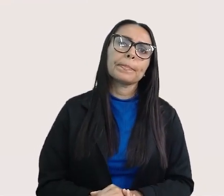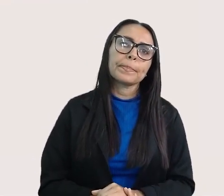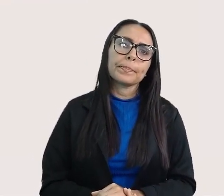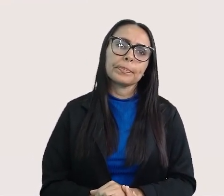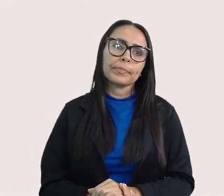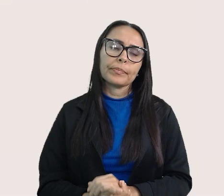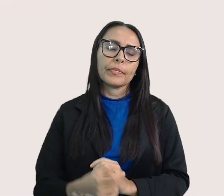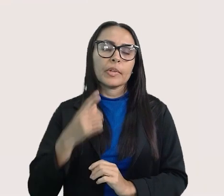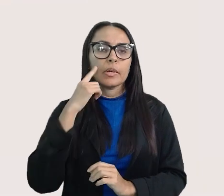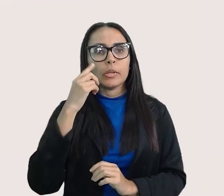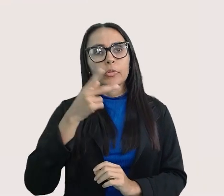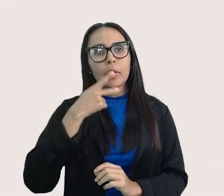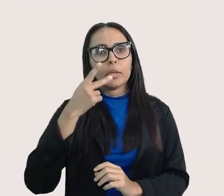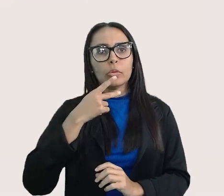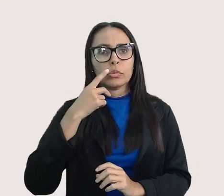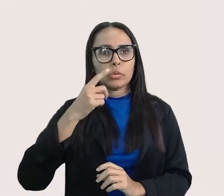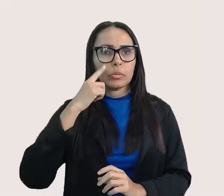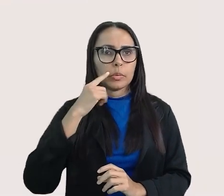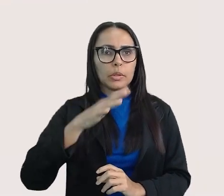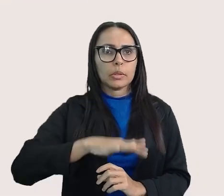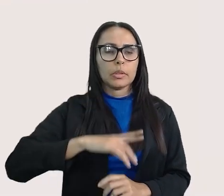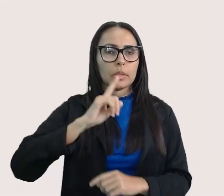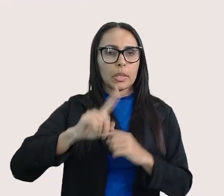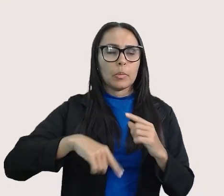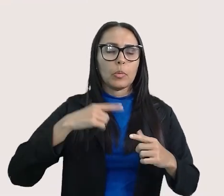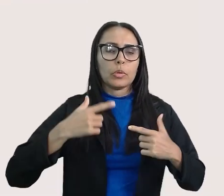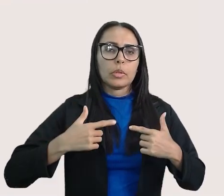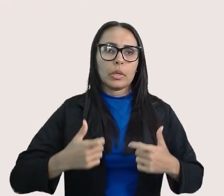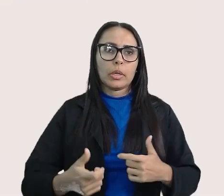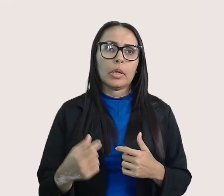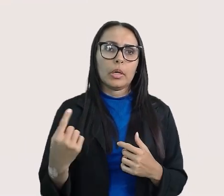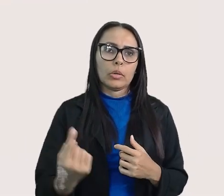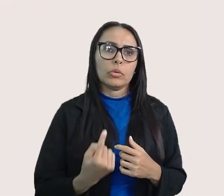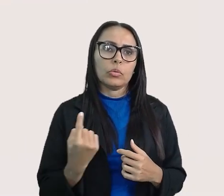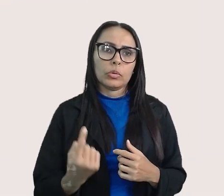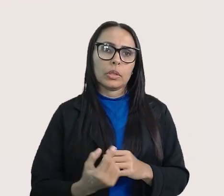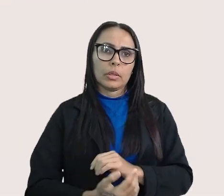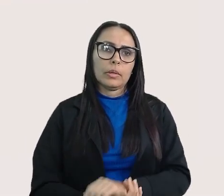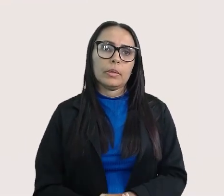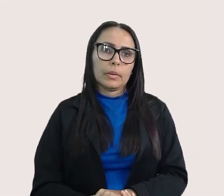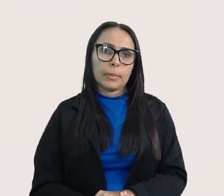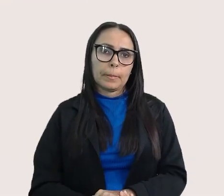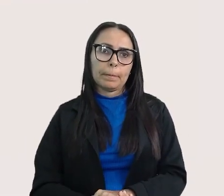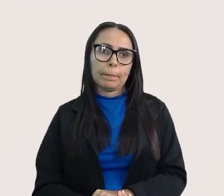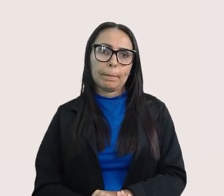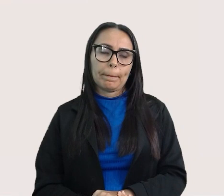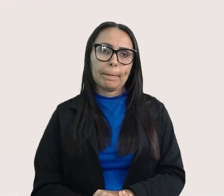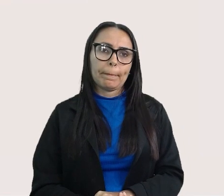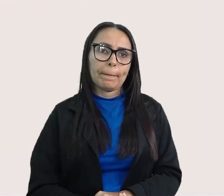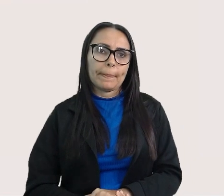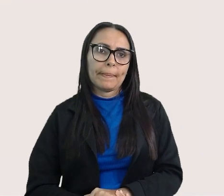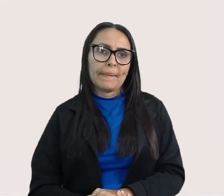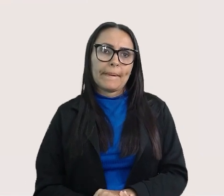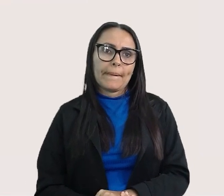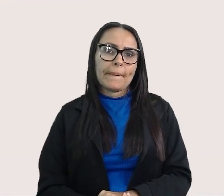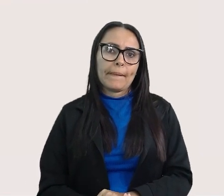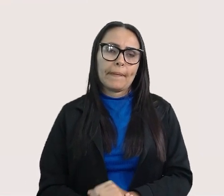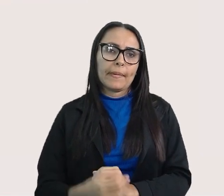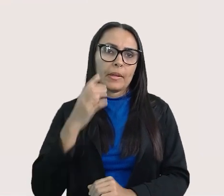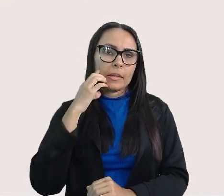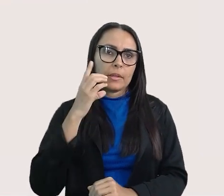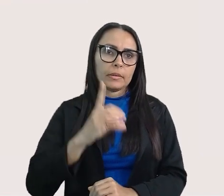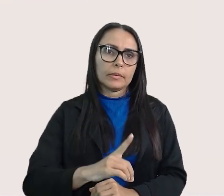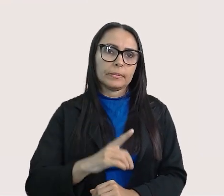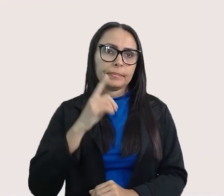isso eles falam sobre o pós-guerras Púnicas pós-conflito com Cartago na letra